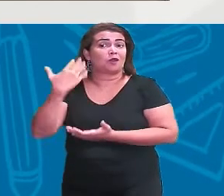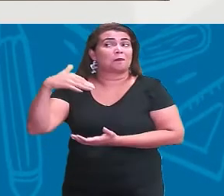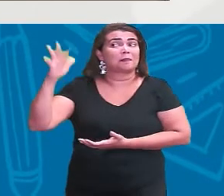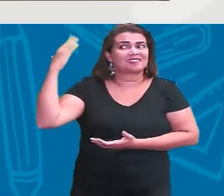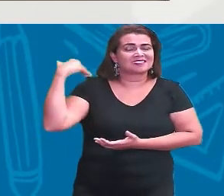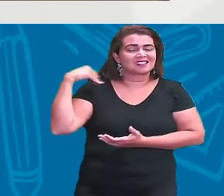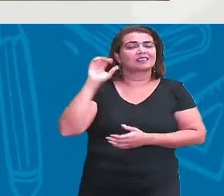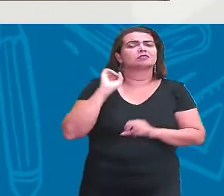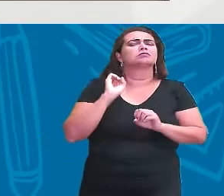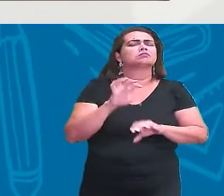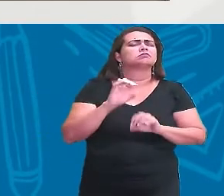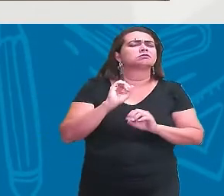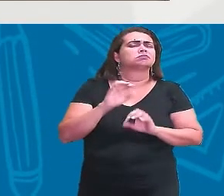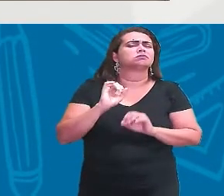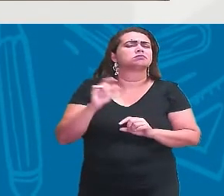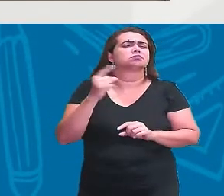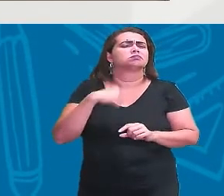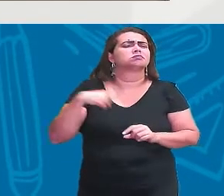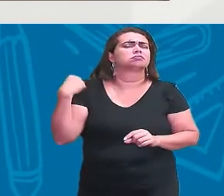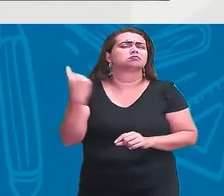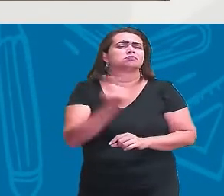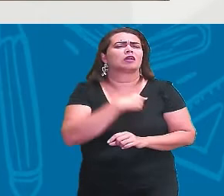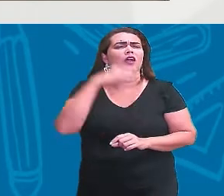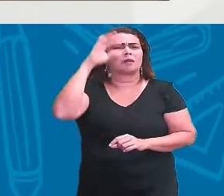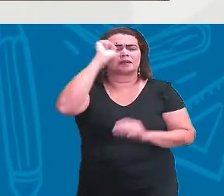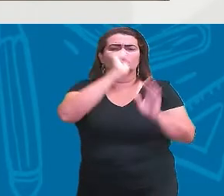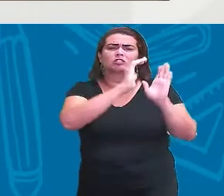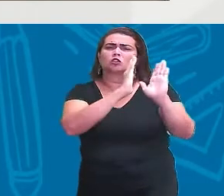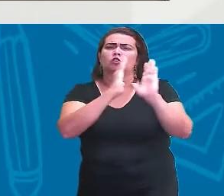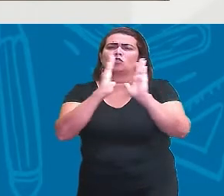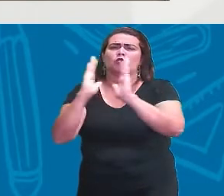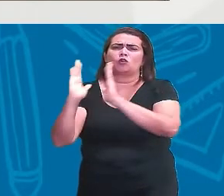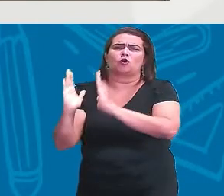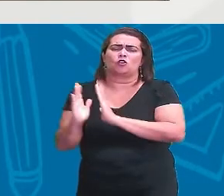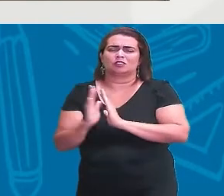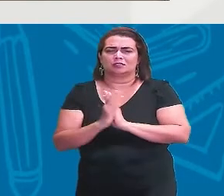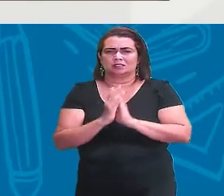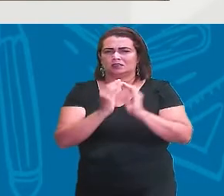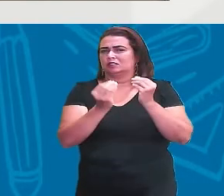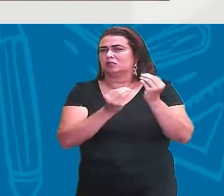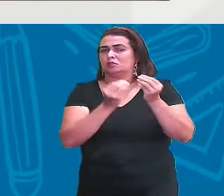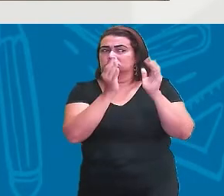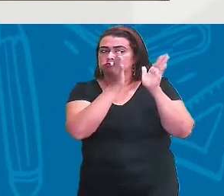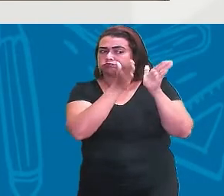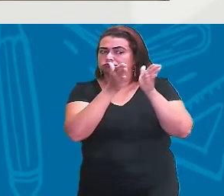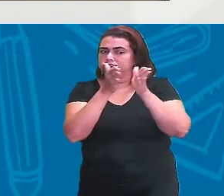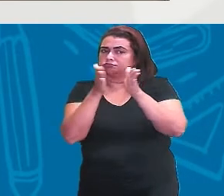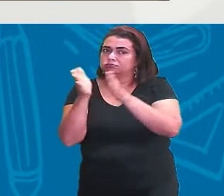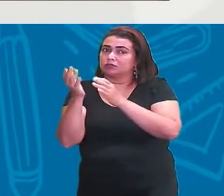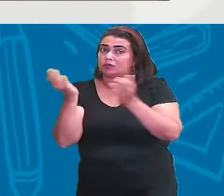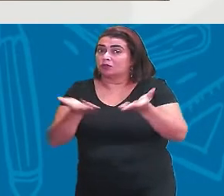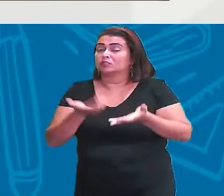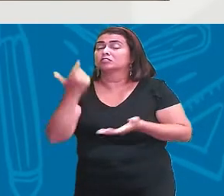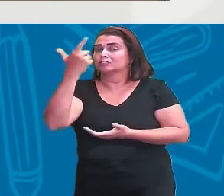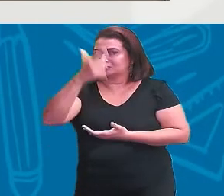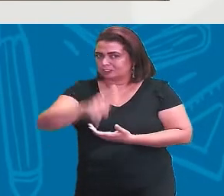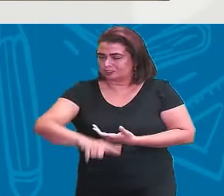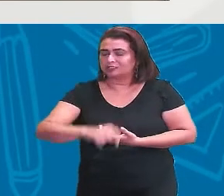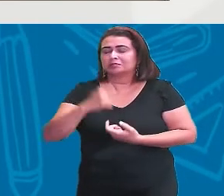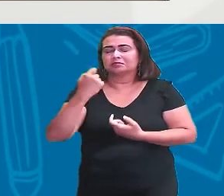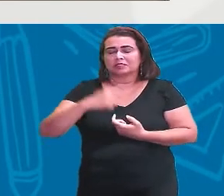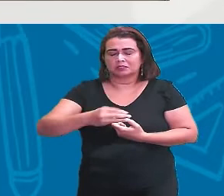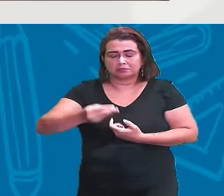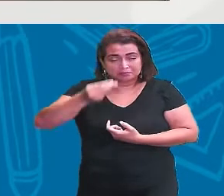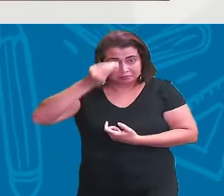passada. A gente aprendeu aí sobre a ordem alfabética e hoje a gente vai precisar dele mais uma vez, né? Porque